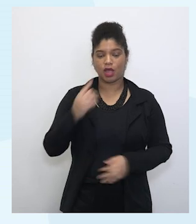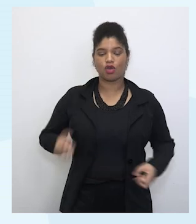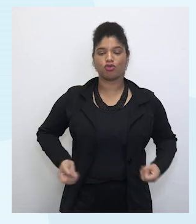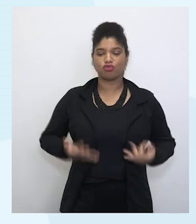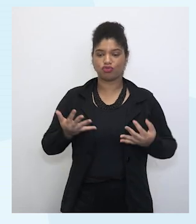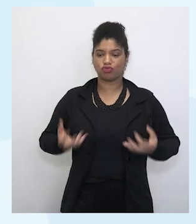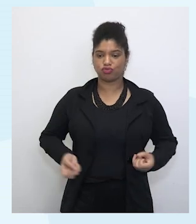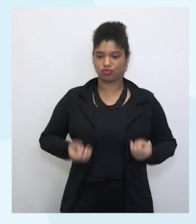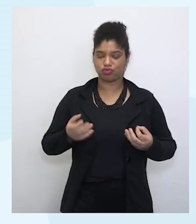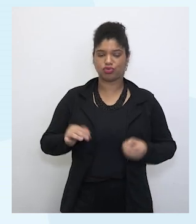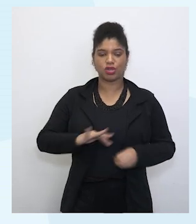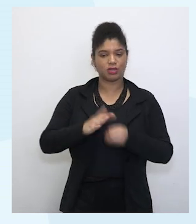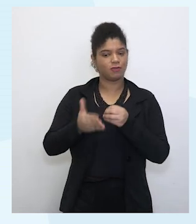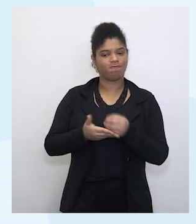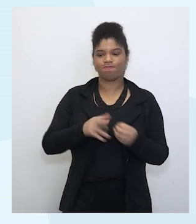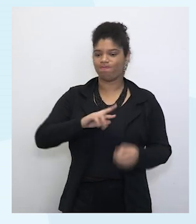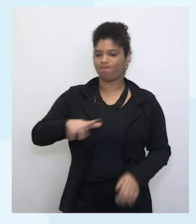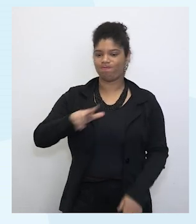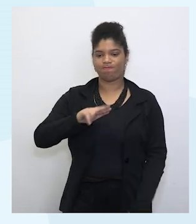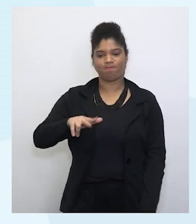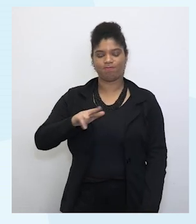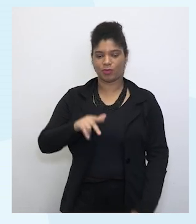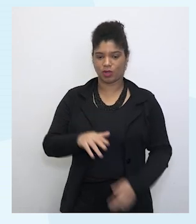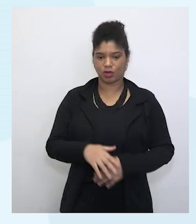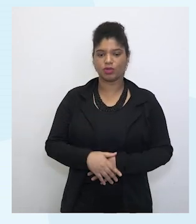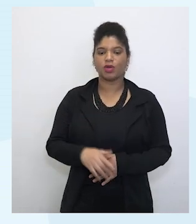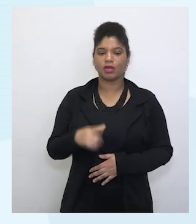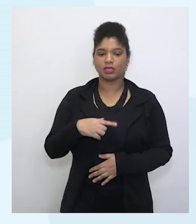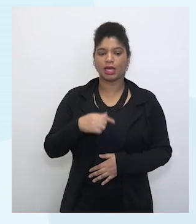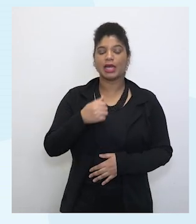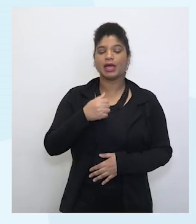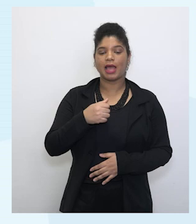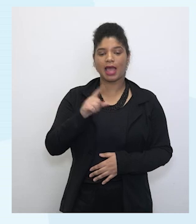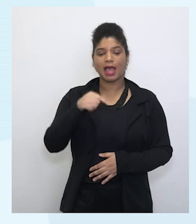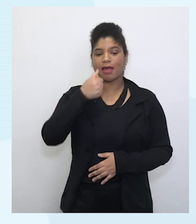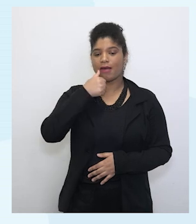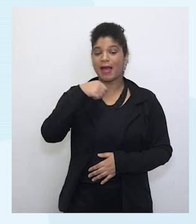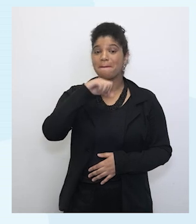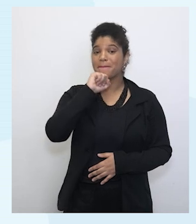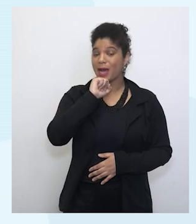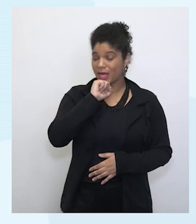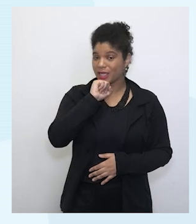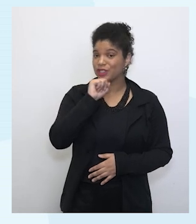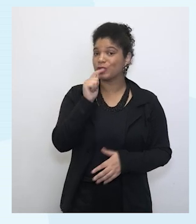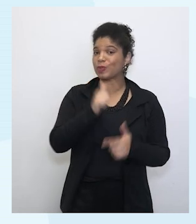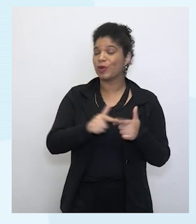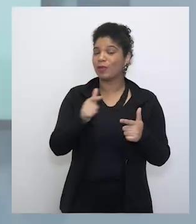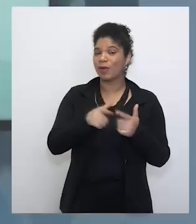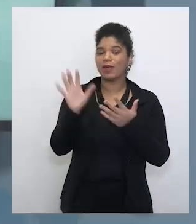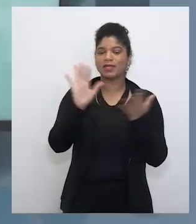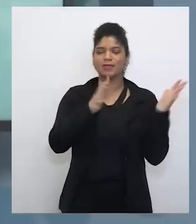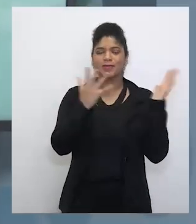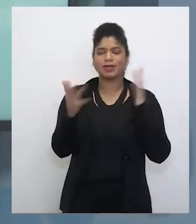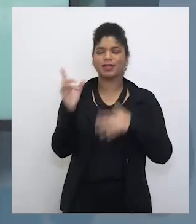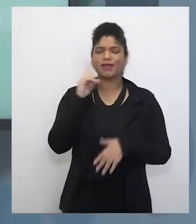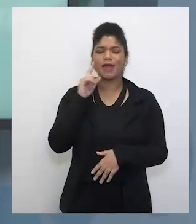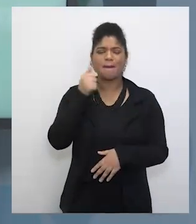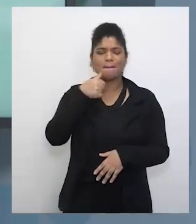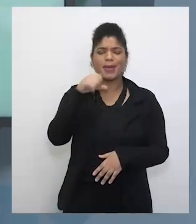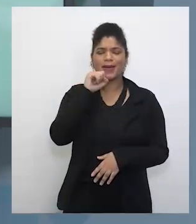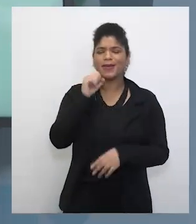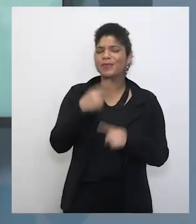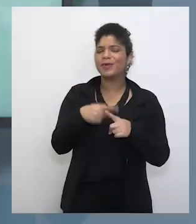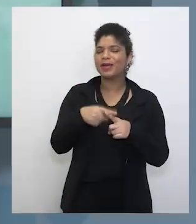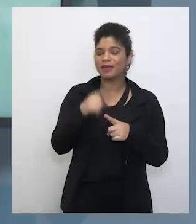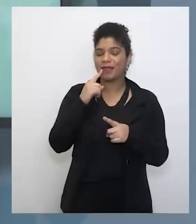a mãe de todos os problemas ambientais? E é uma pergunta, é isso que a gente vai saber nesse texto que a gente vai ler. Dividi o